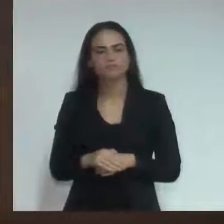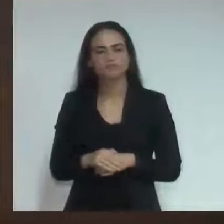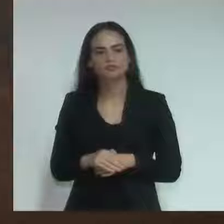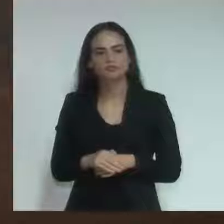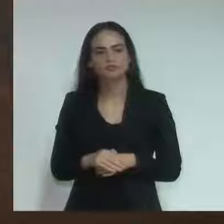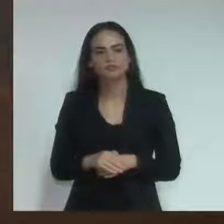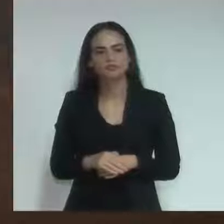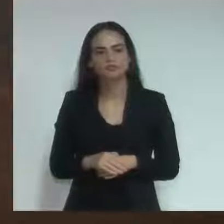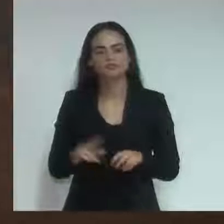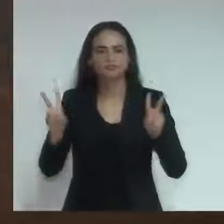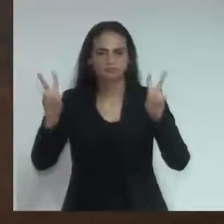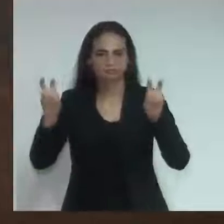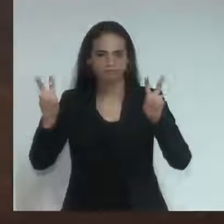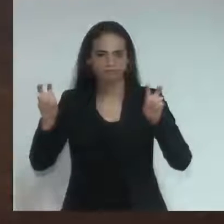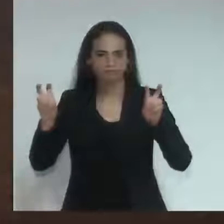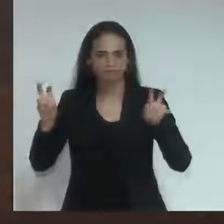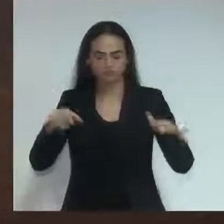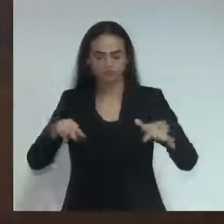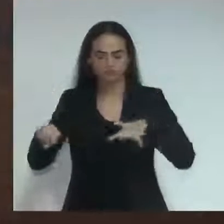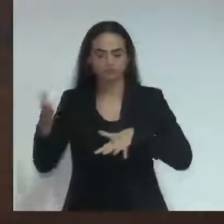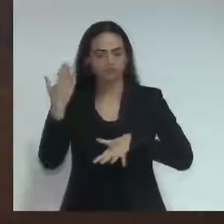da sessão passada.